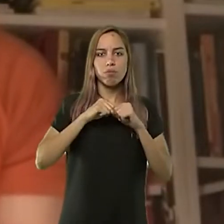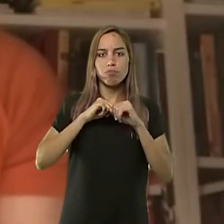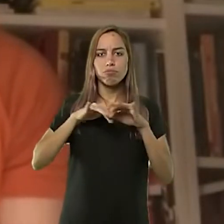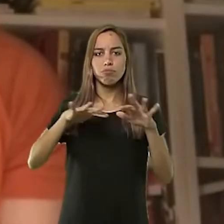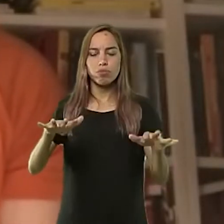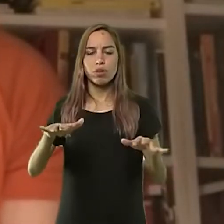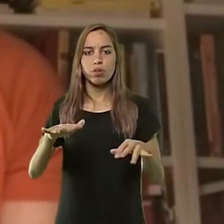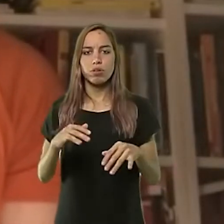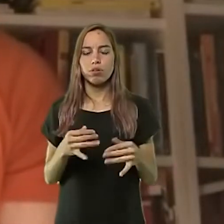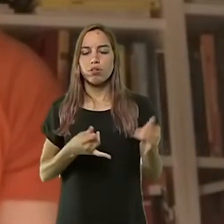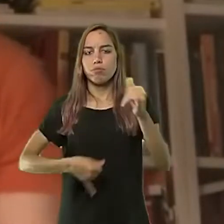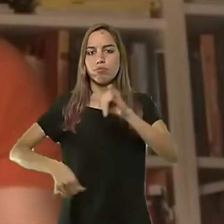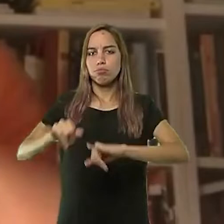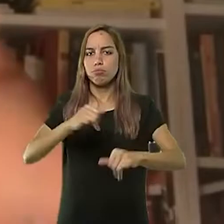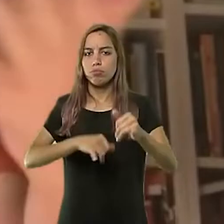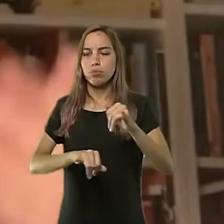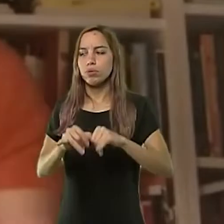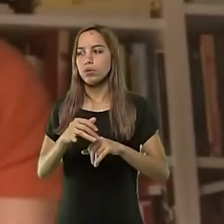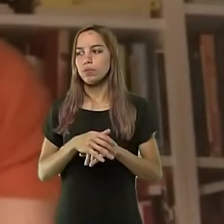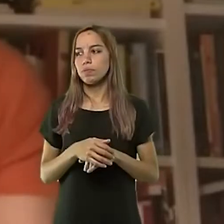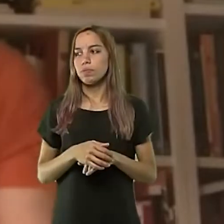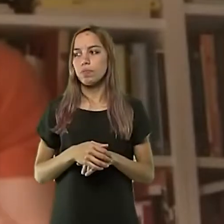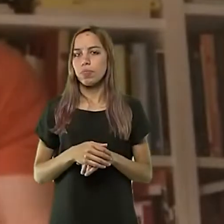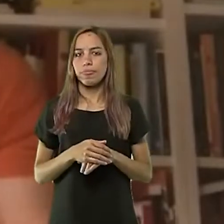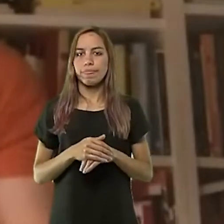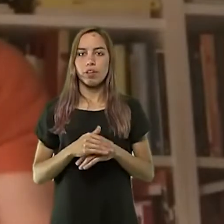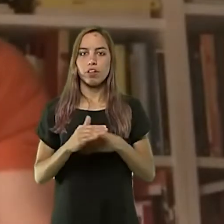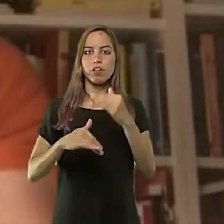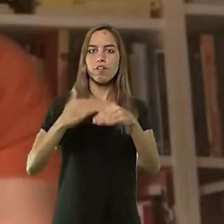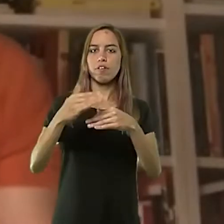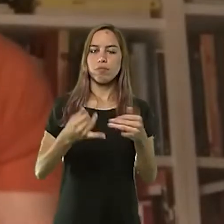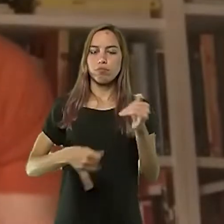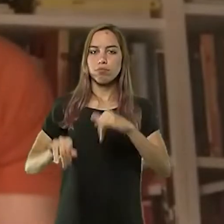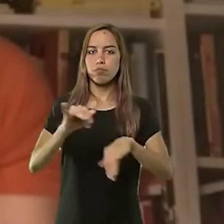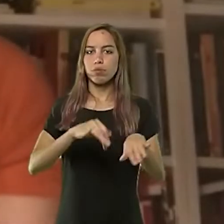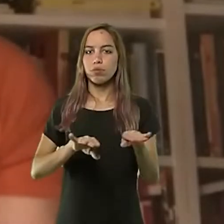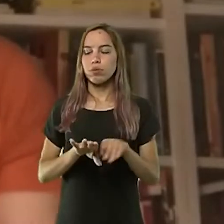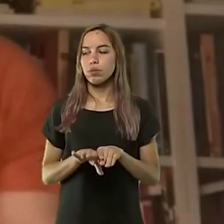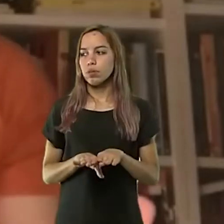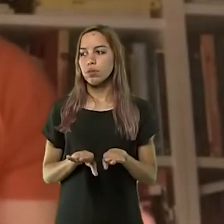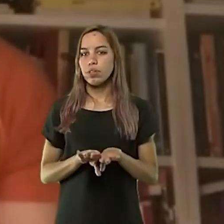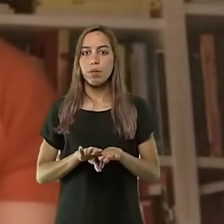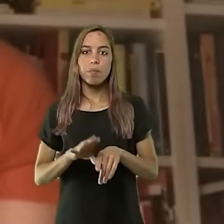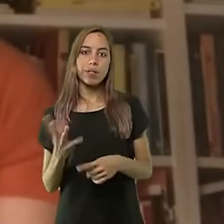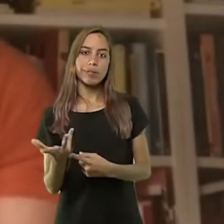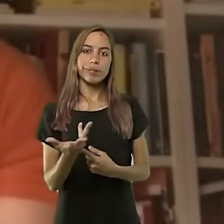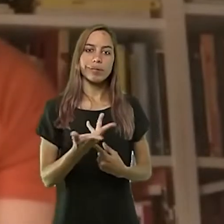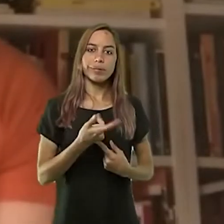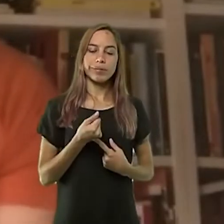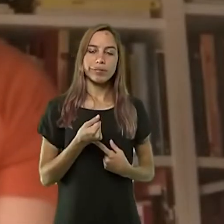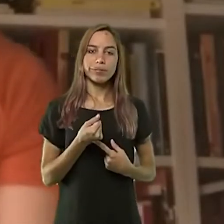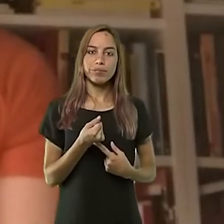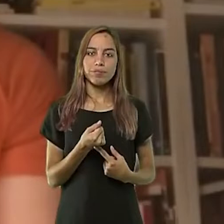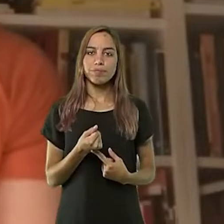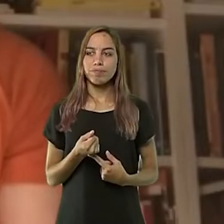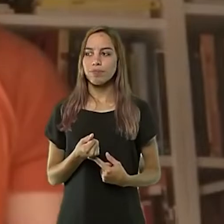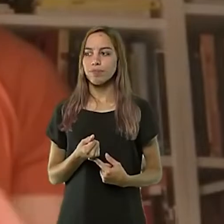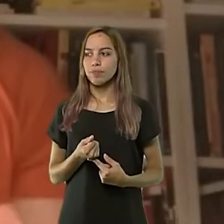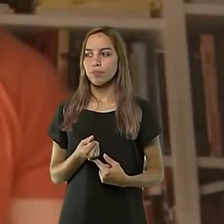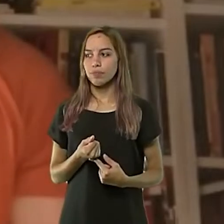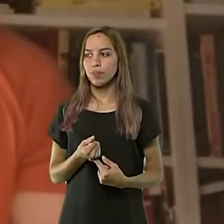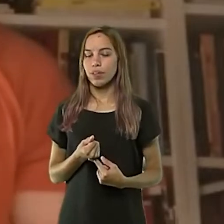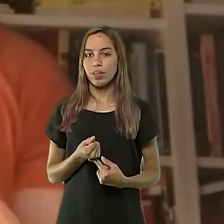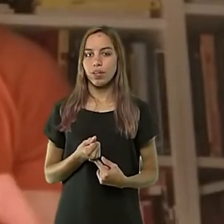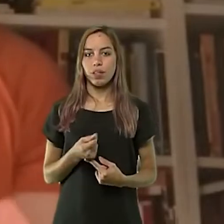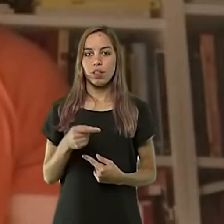inovação do pensamento, também da filosofia e das artes. Portanto, são estes os geradores